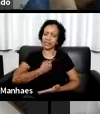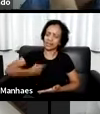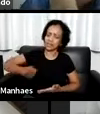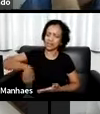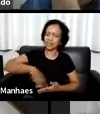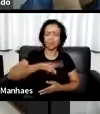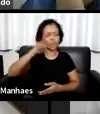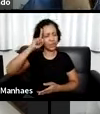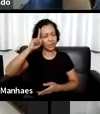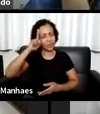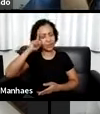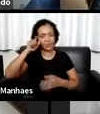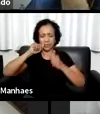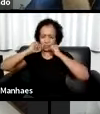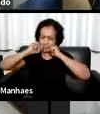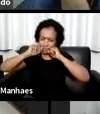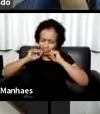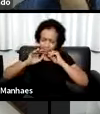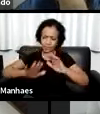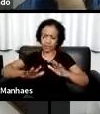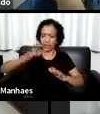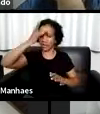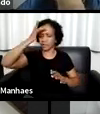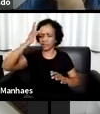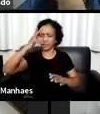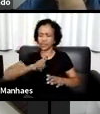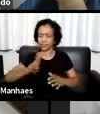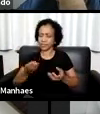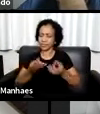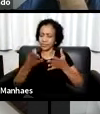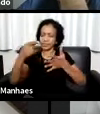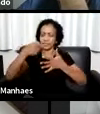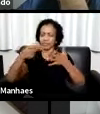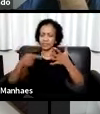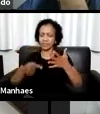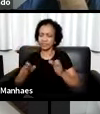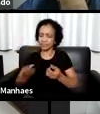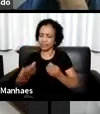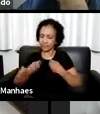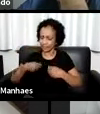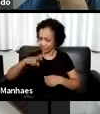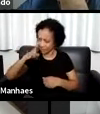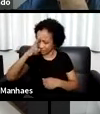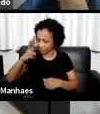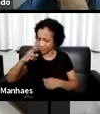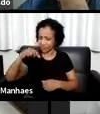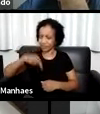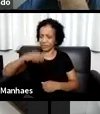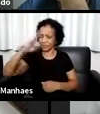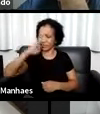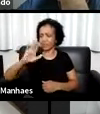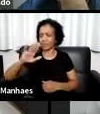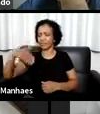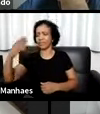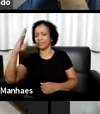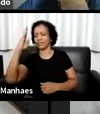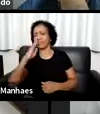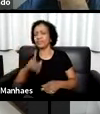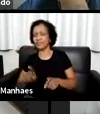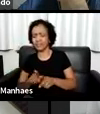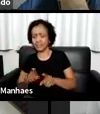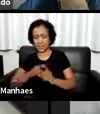Pai, abençoa esses nomes que têm sido apresentados pelo Brasil afora e fora do Brasil. Ó Pai, que